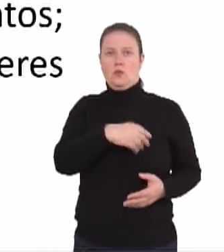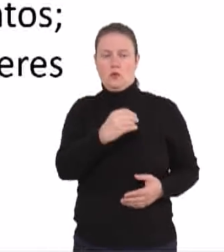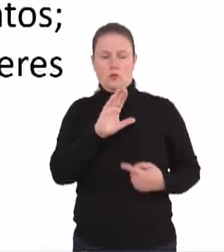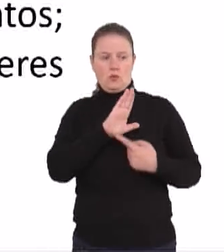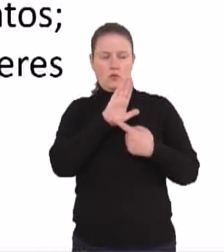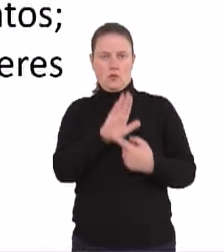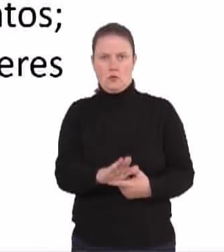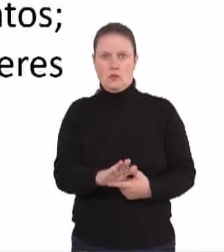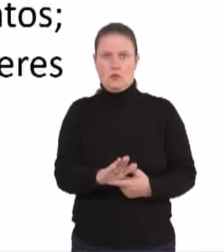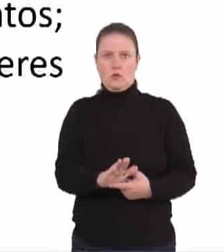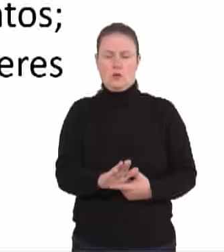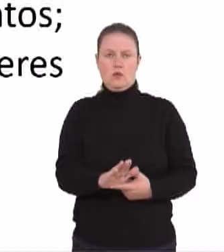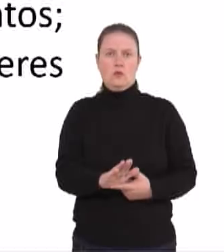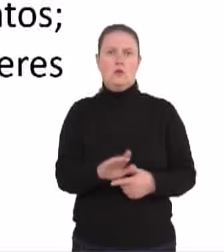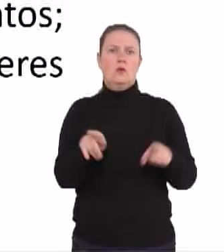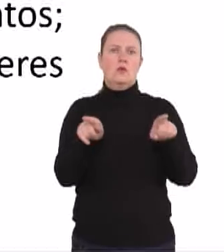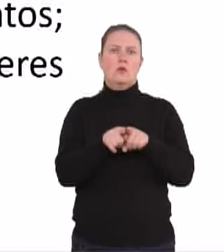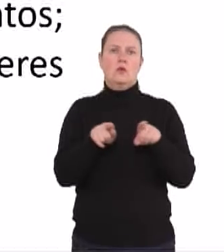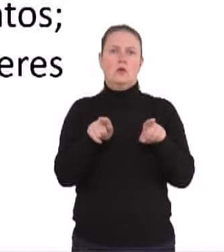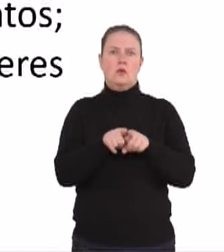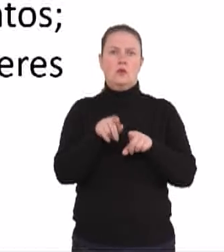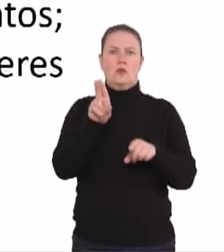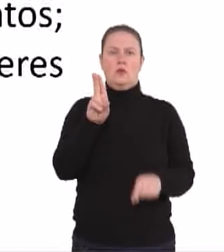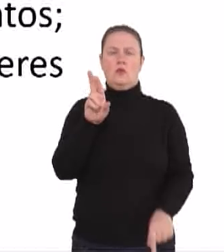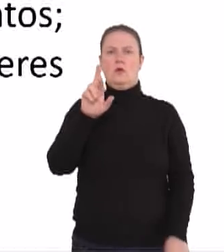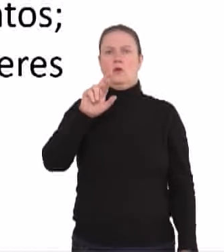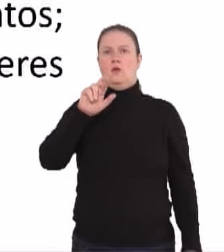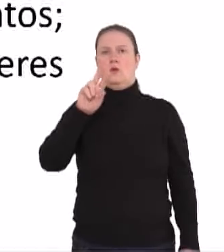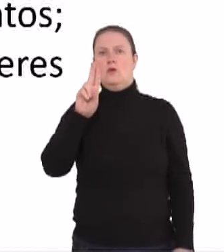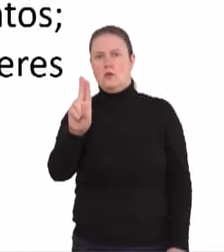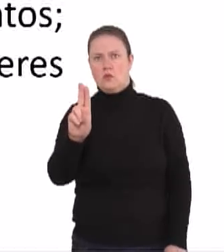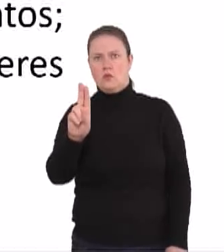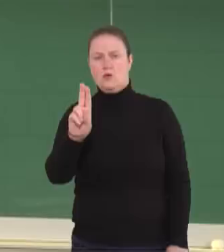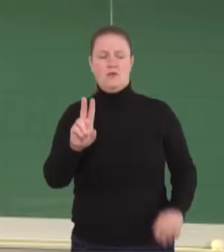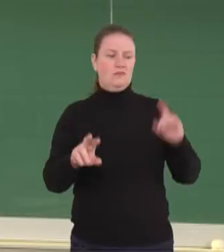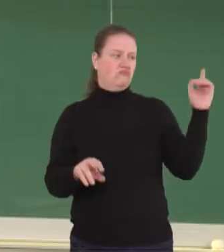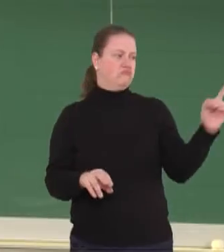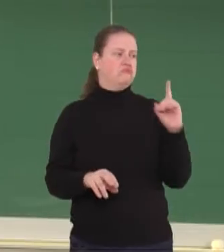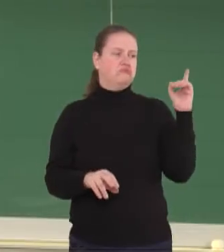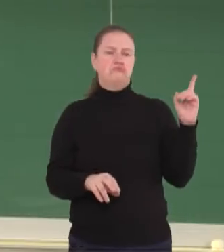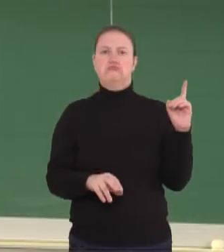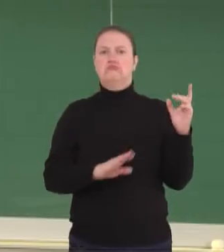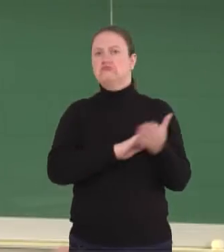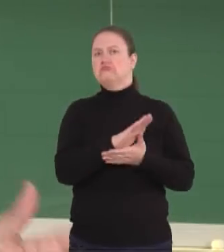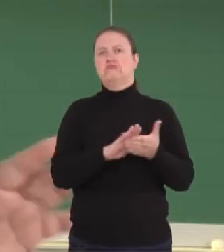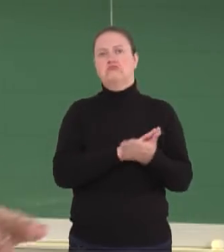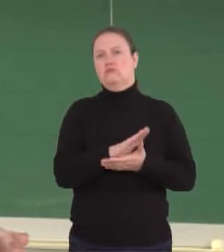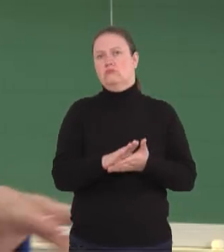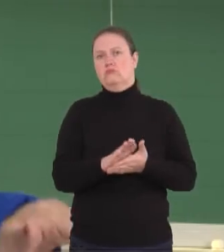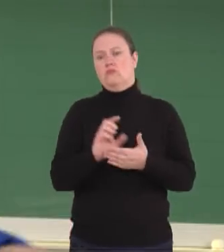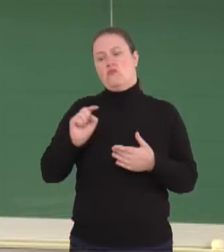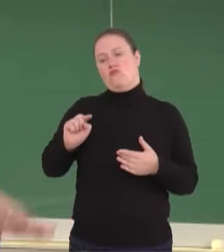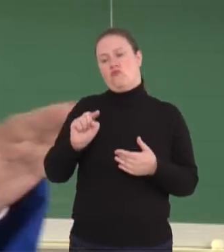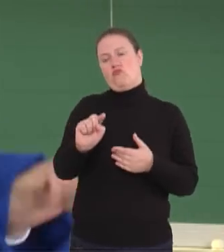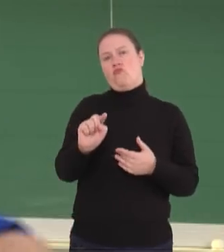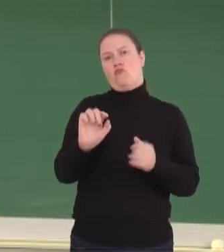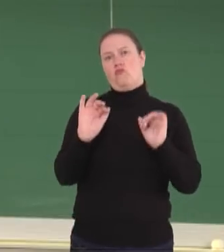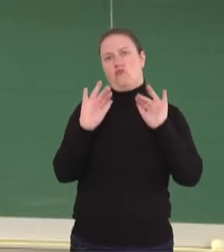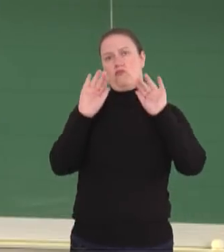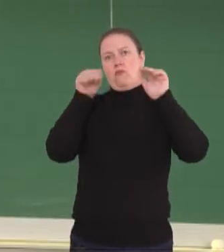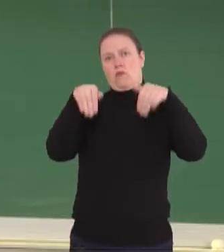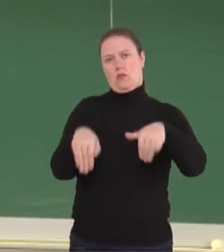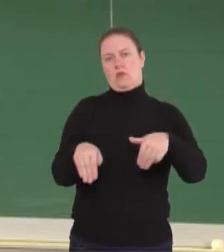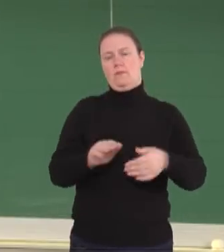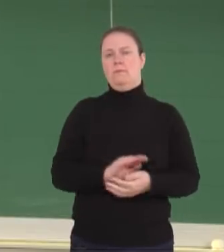E aí, por fim, ele apresenta E Uru, vírgula, que não era Deus de nada. Ponto final. Agora sim, fez a conclusão,